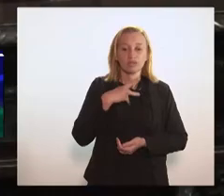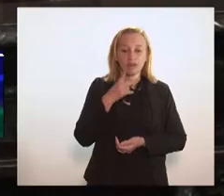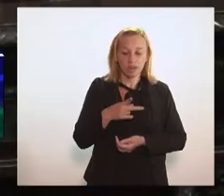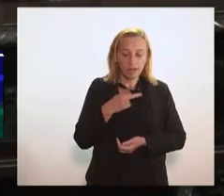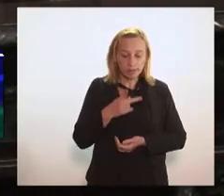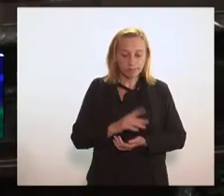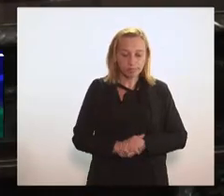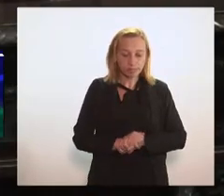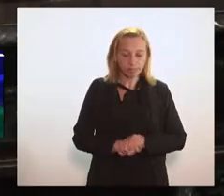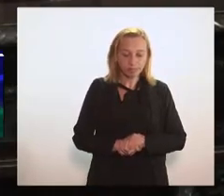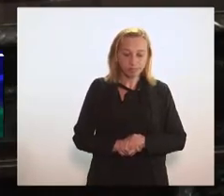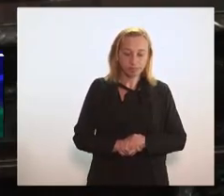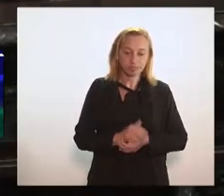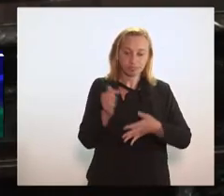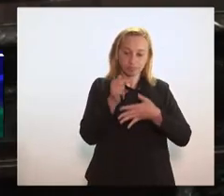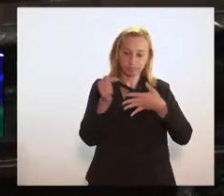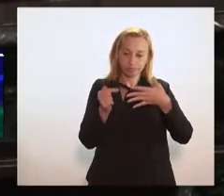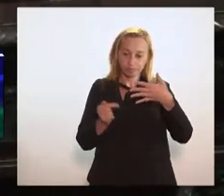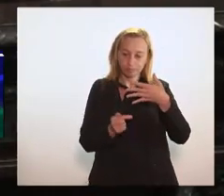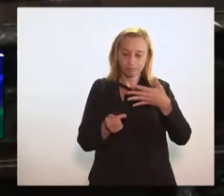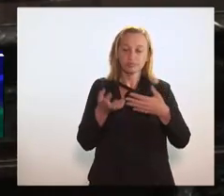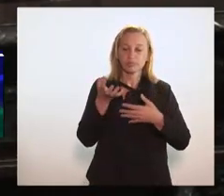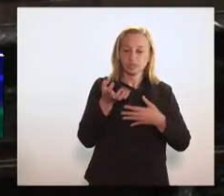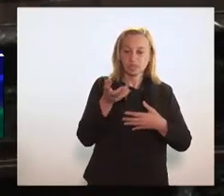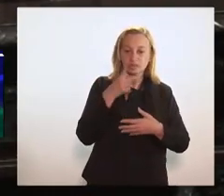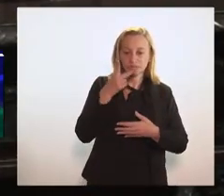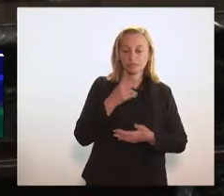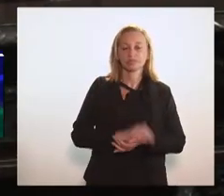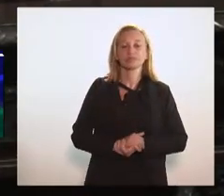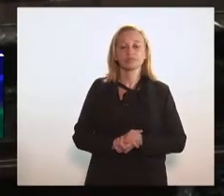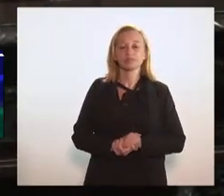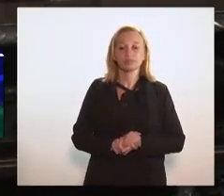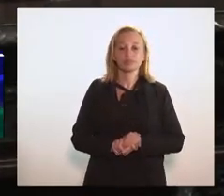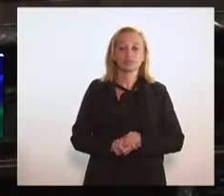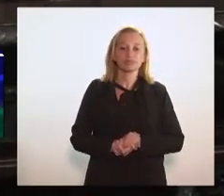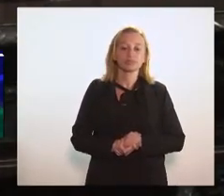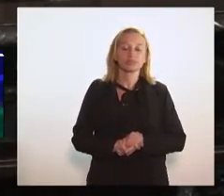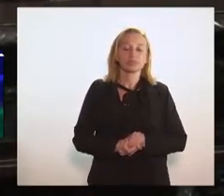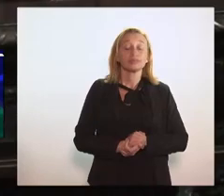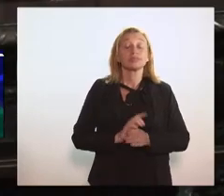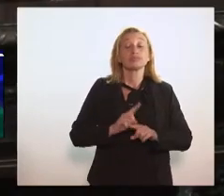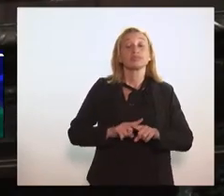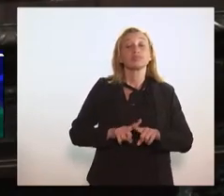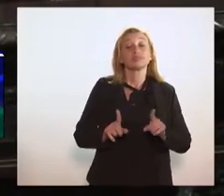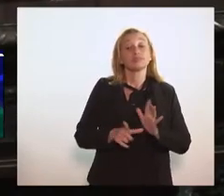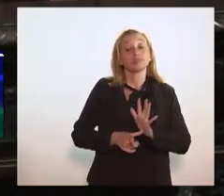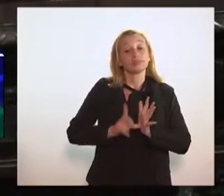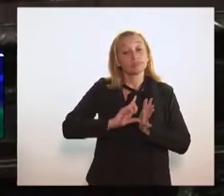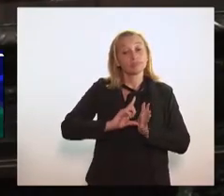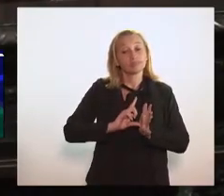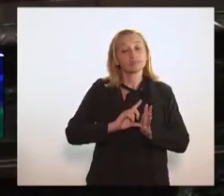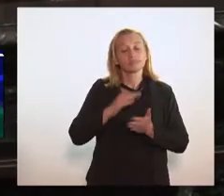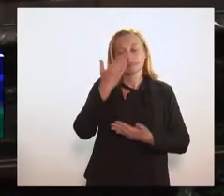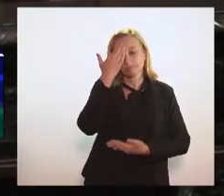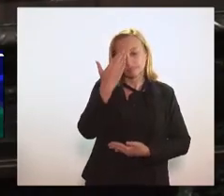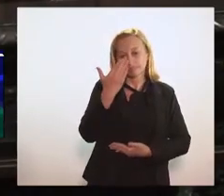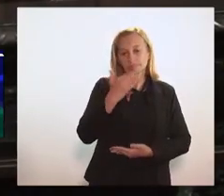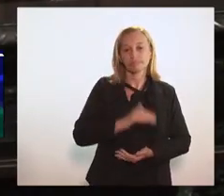Nessa noite eu vim trazer alguns pontos que eu gostaria de colocar, mas antes eu gostaria de fazer um